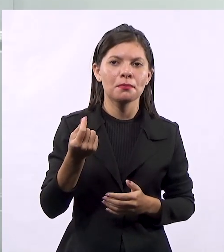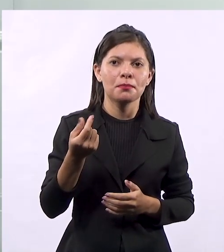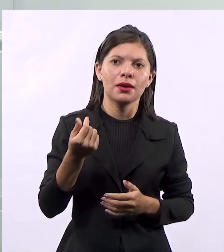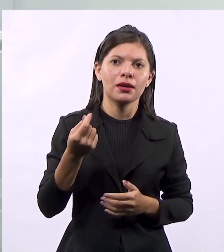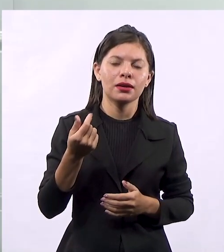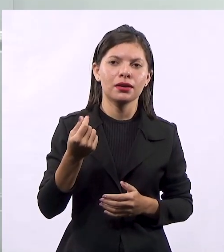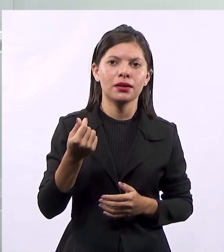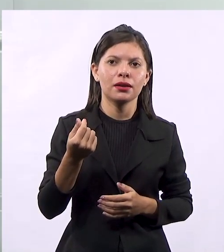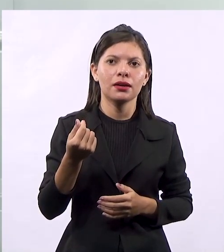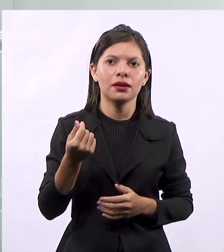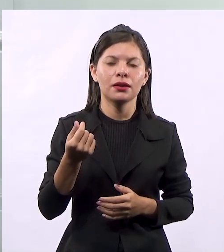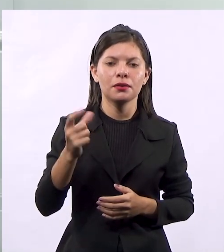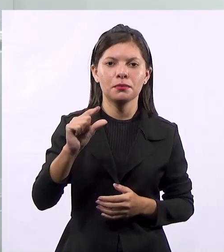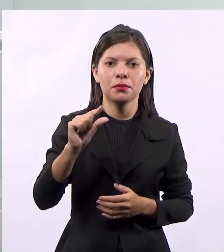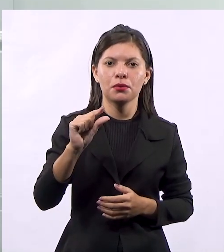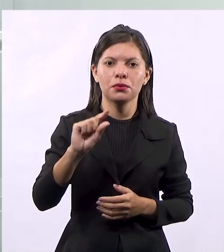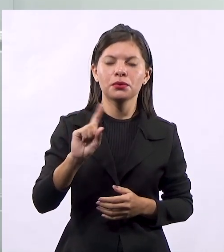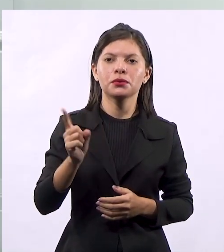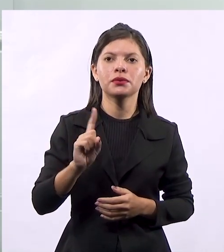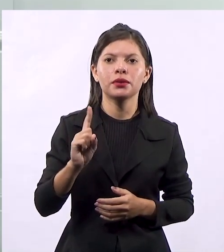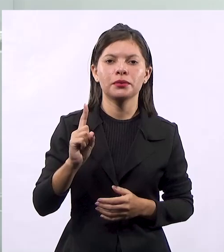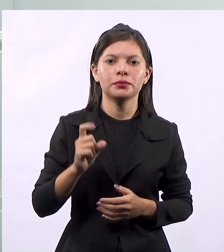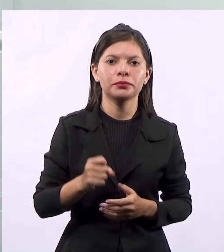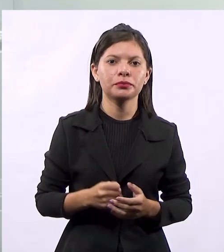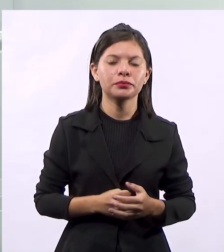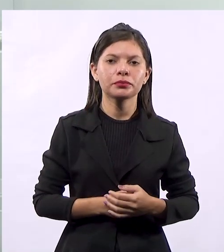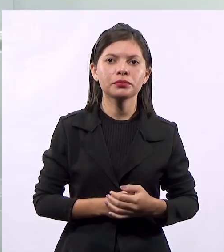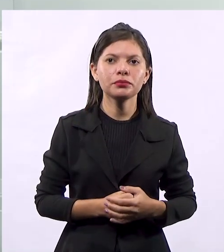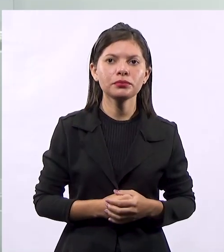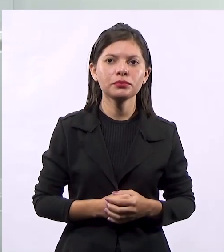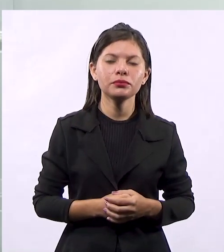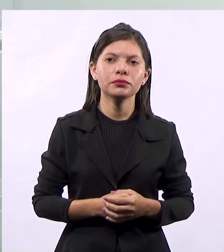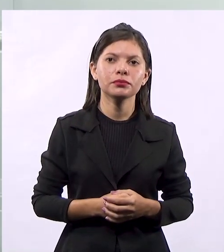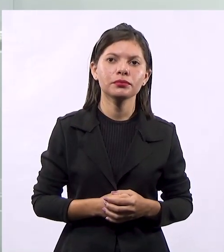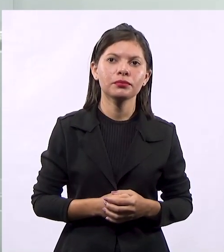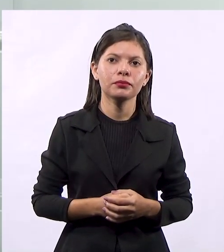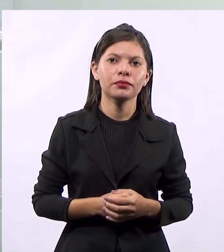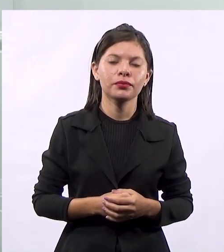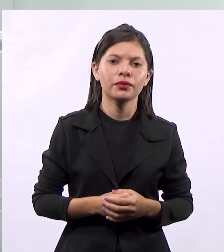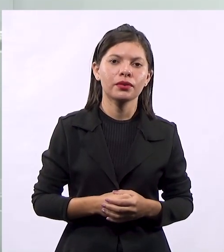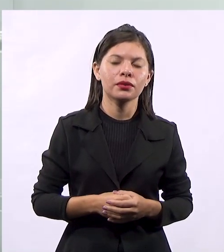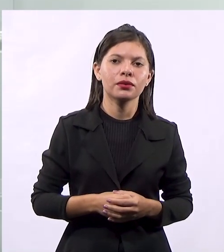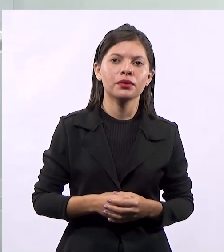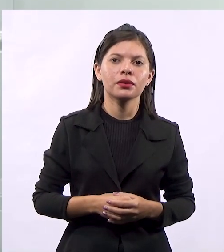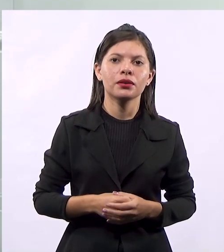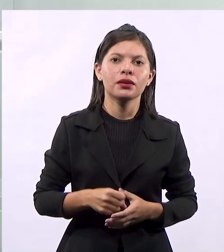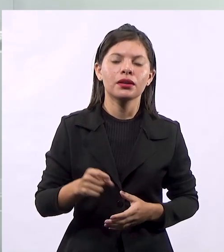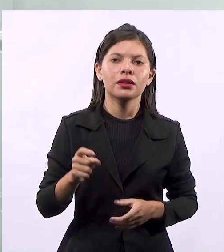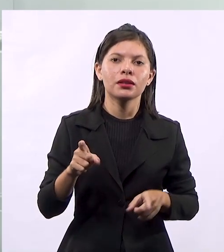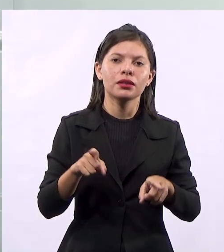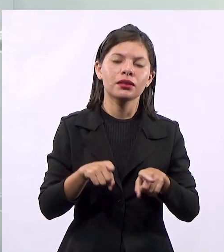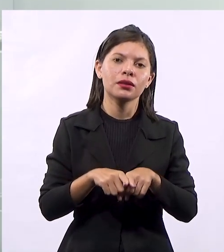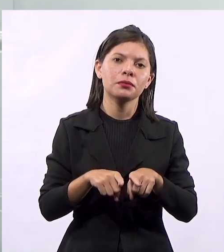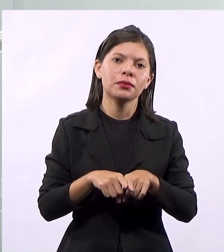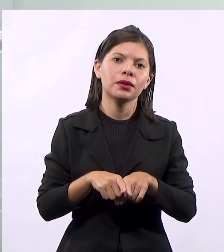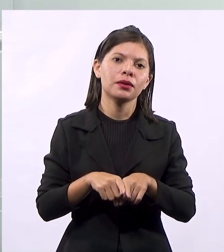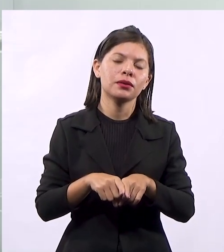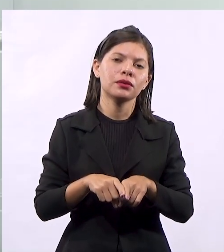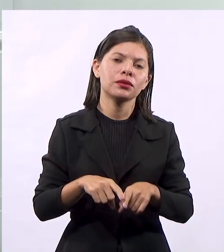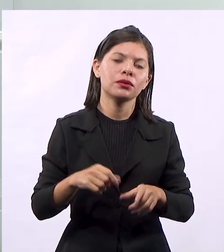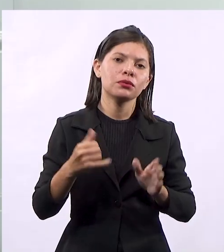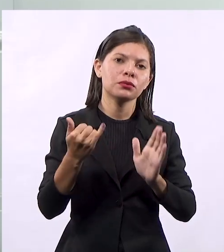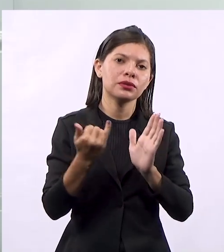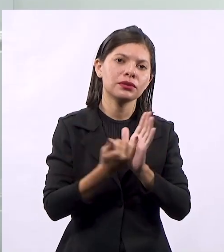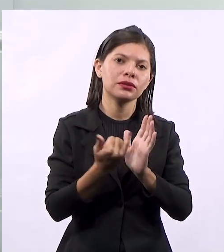federado poderá, por exemplo, pagar menos do que o definido no piso salarial para os profissionais da educação. É